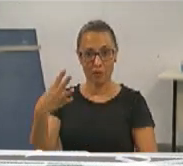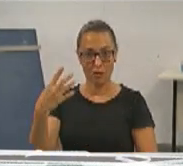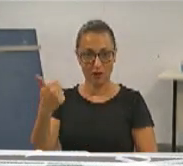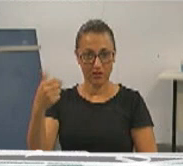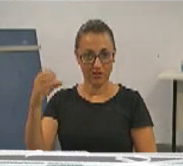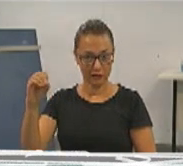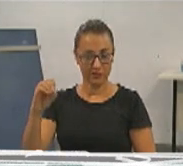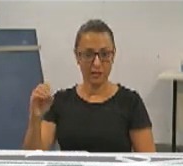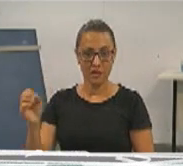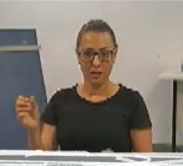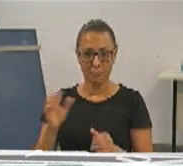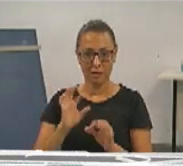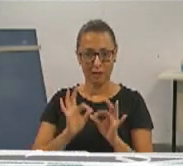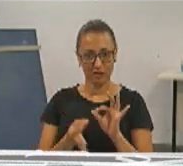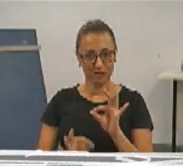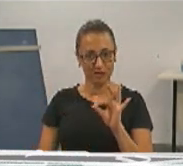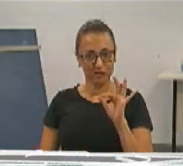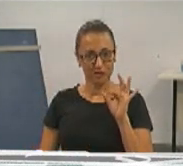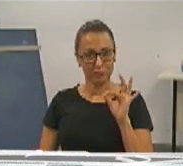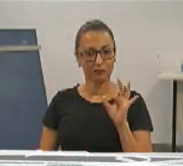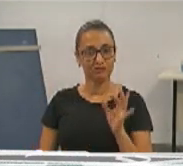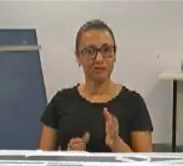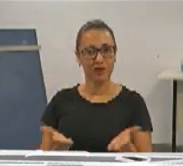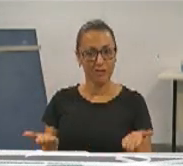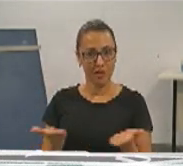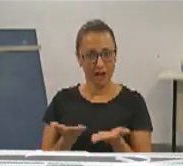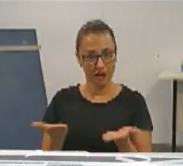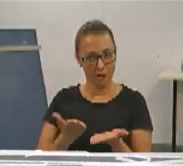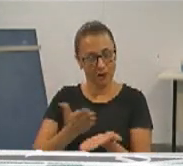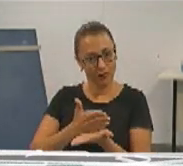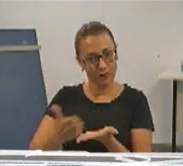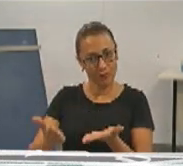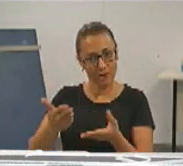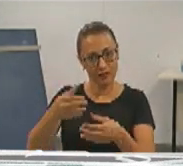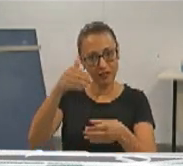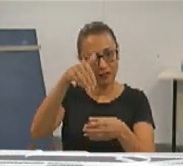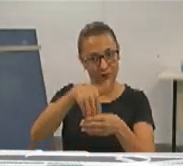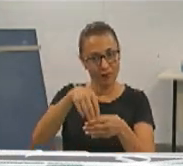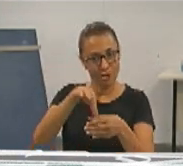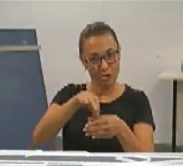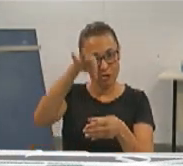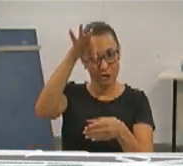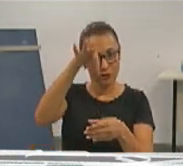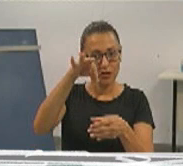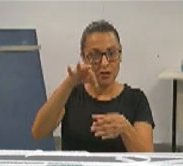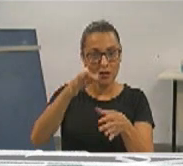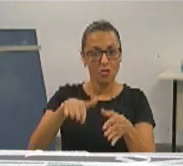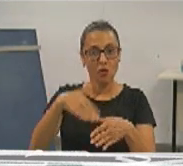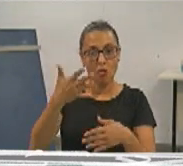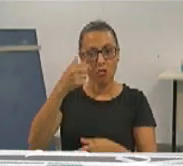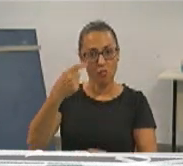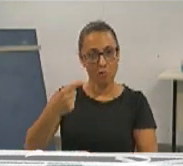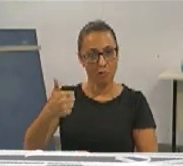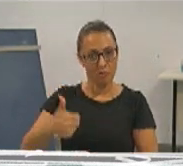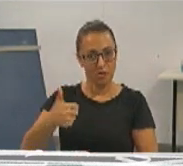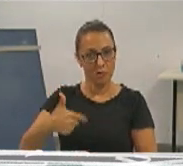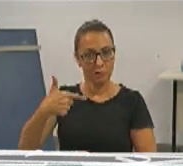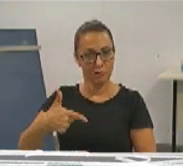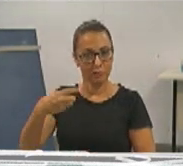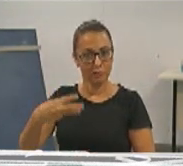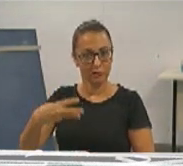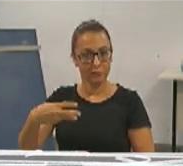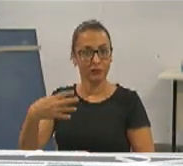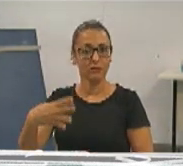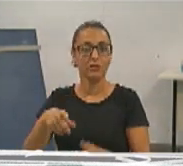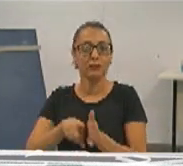mais delongas, eu passo para um sorteio de uma ordem das perguntas como serão